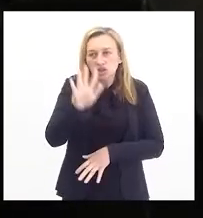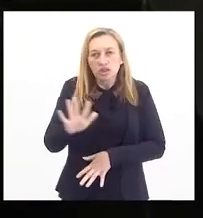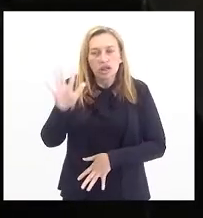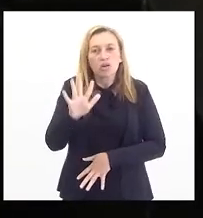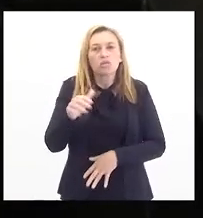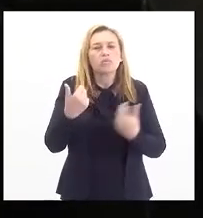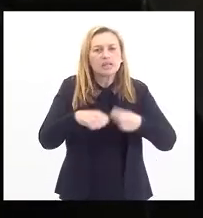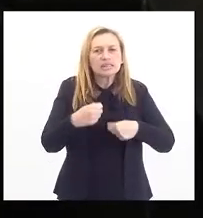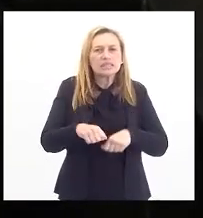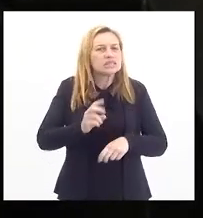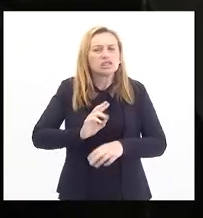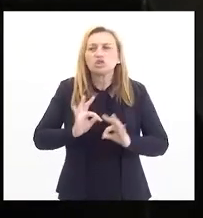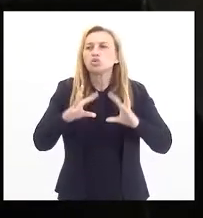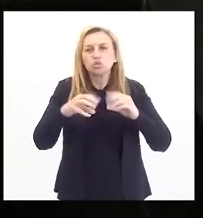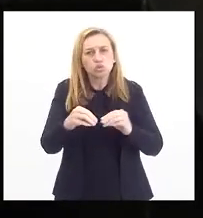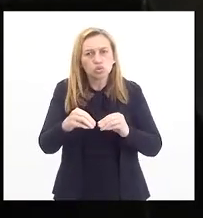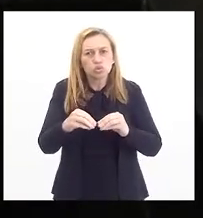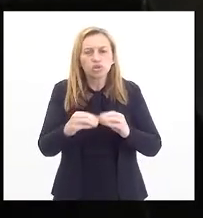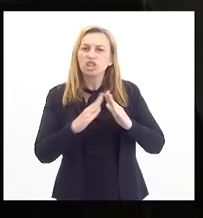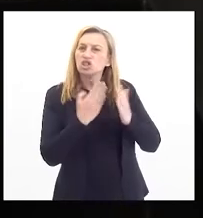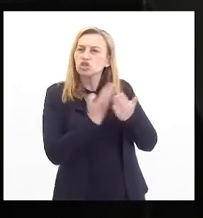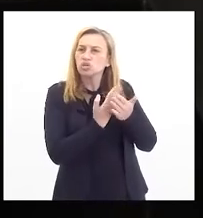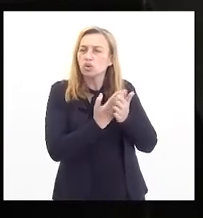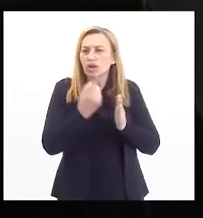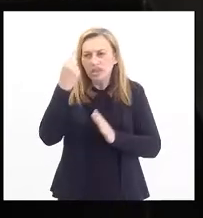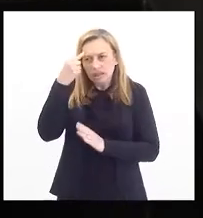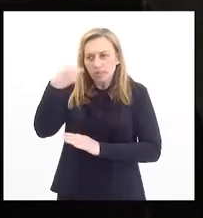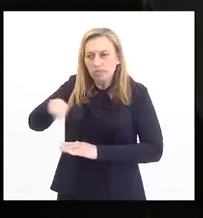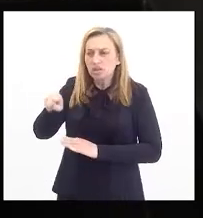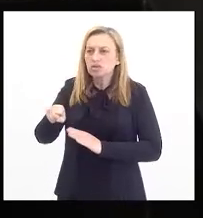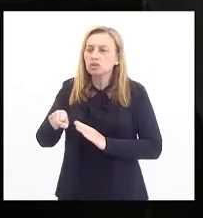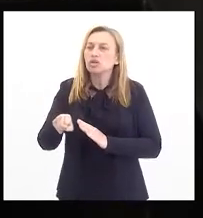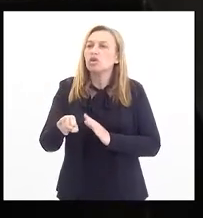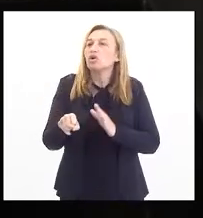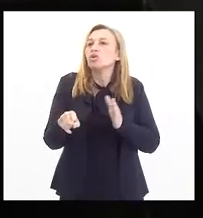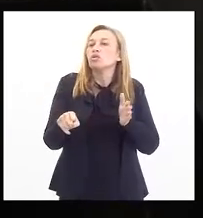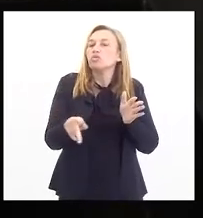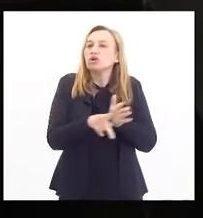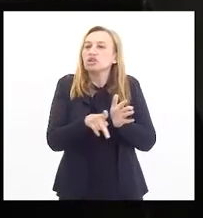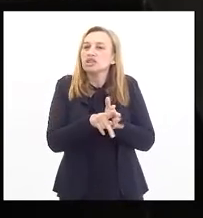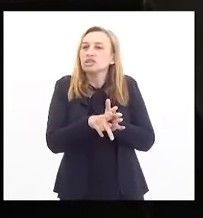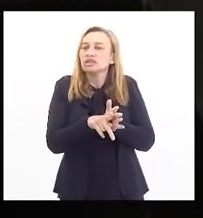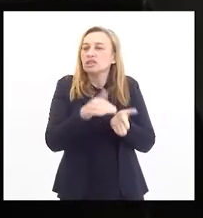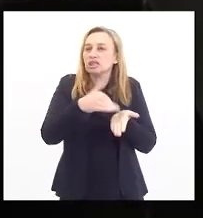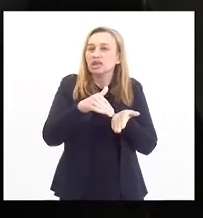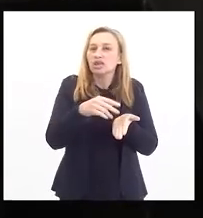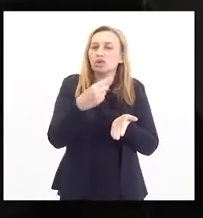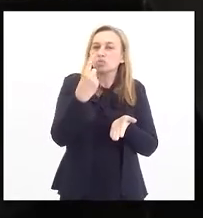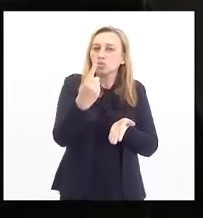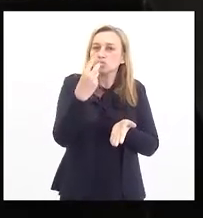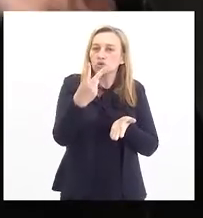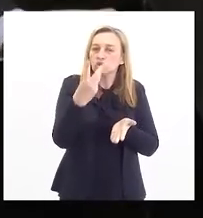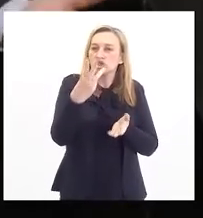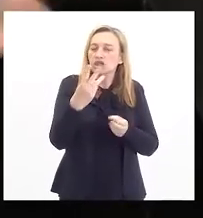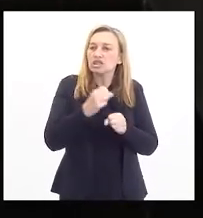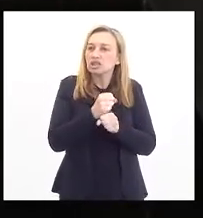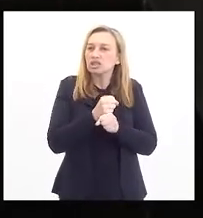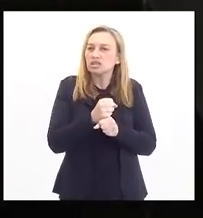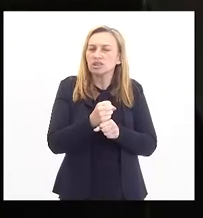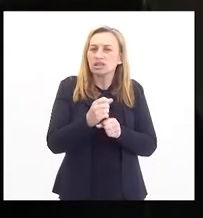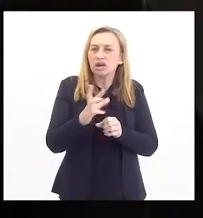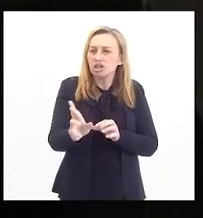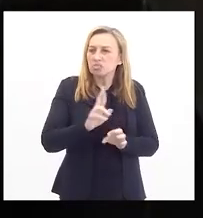de tudo o tempo todo. Escolas que mandam projetos para a secretaria passam 1, 2, 3 anos sem resposta. Diretrizes vêm toda hora.